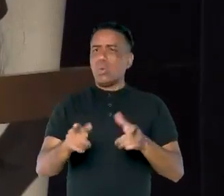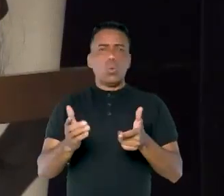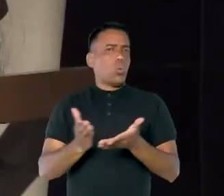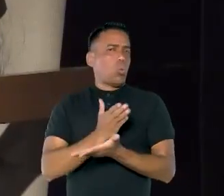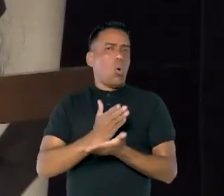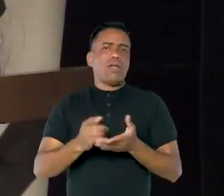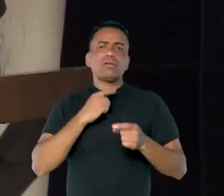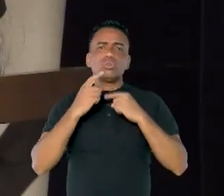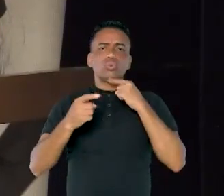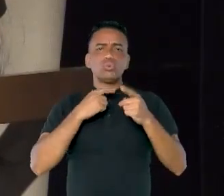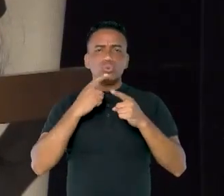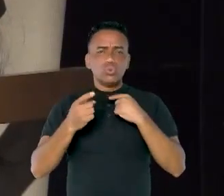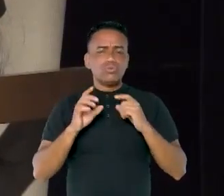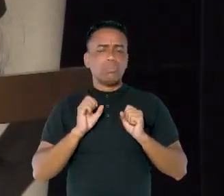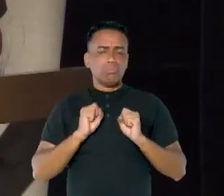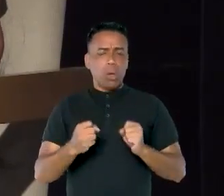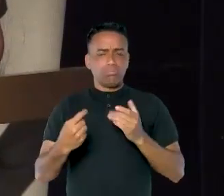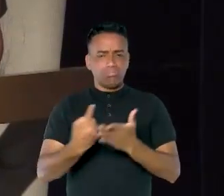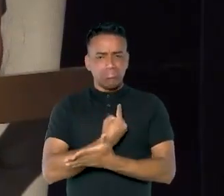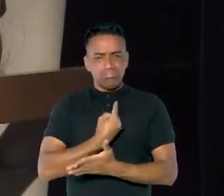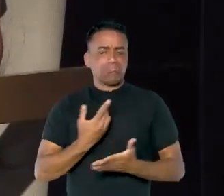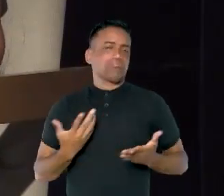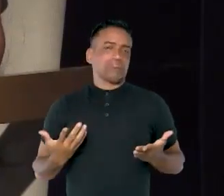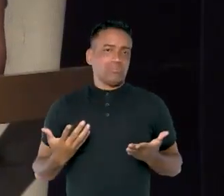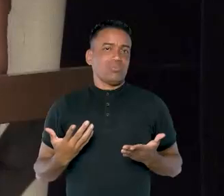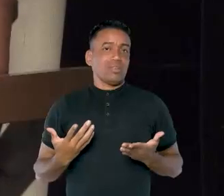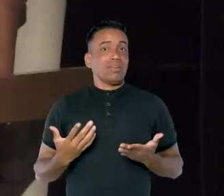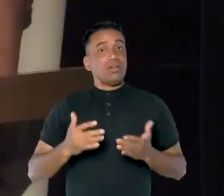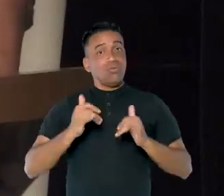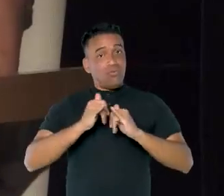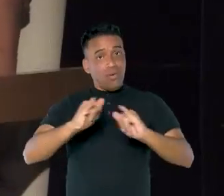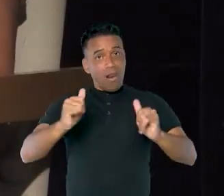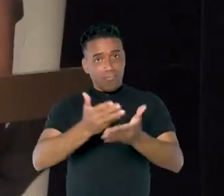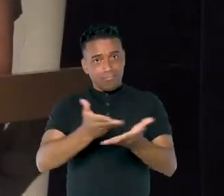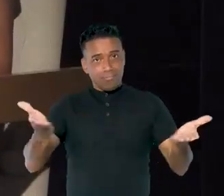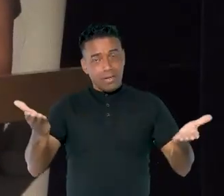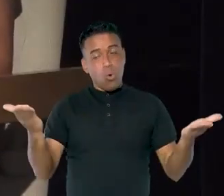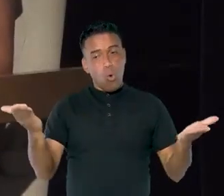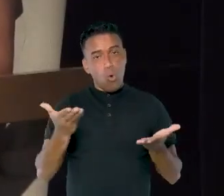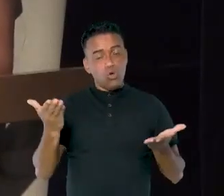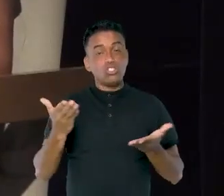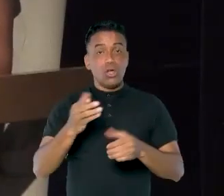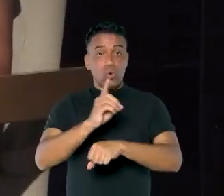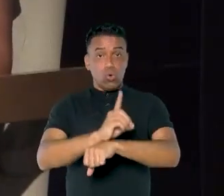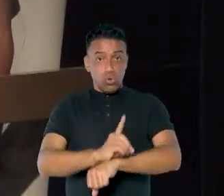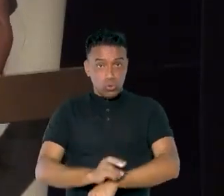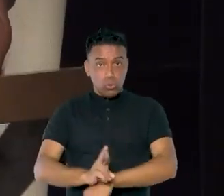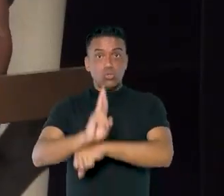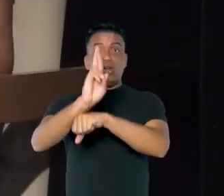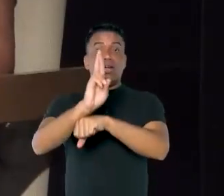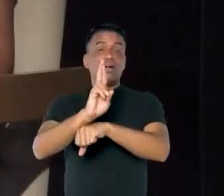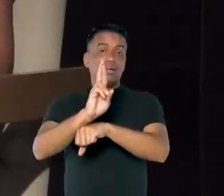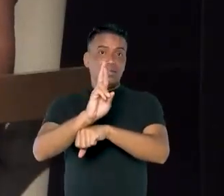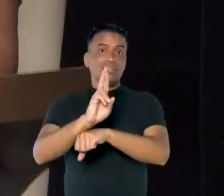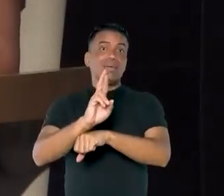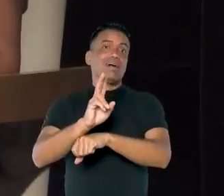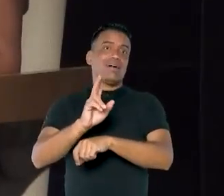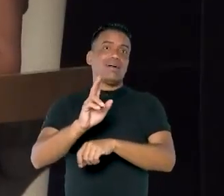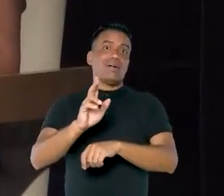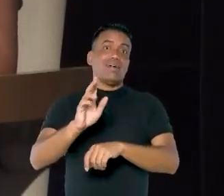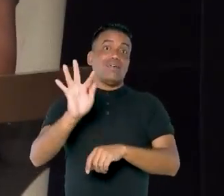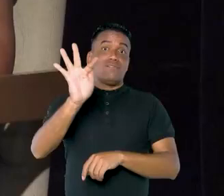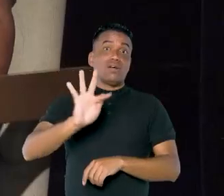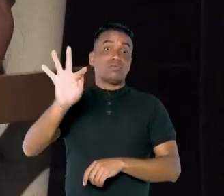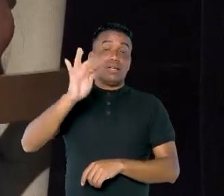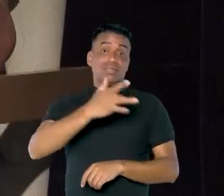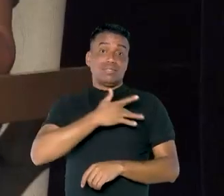questionamento também, né? Então, assim, dizer para vocês que hoje eu sou doutoranda, né, na Faculdade de Saúde Pública, na